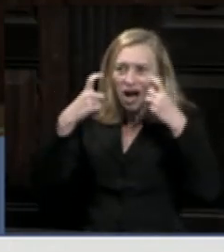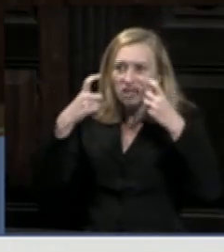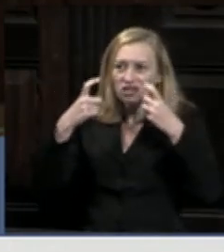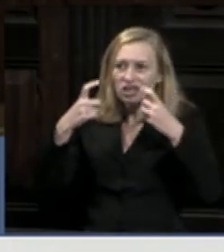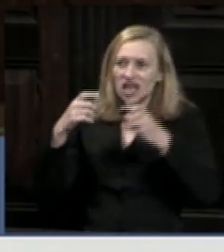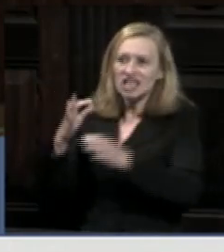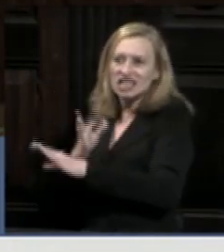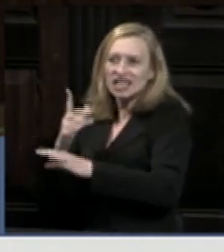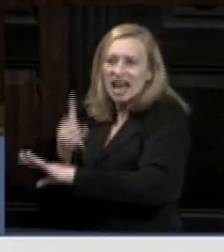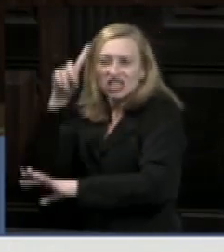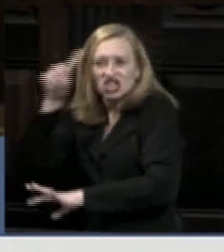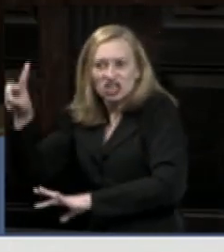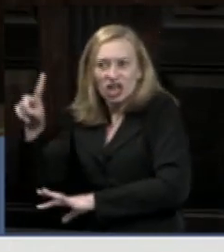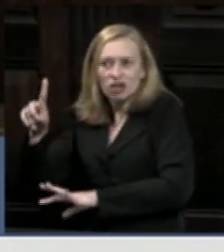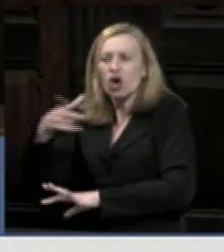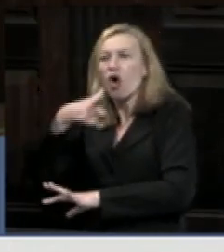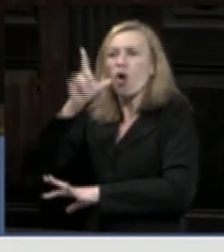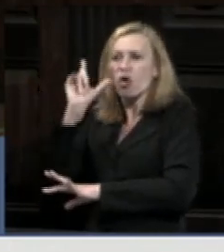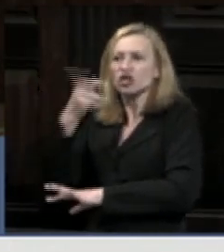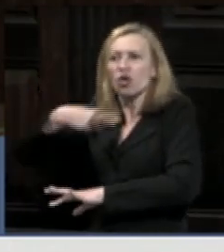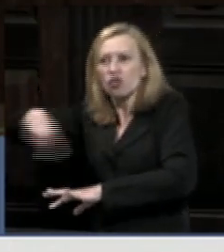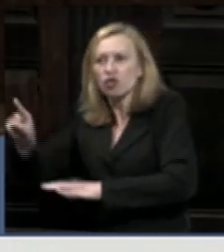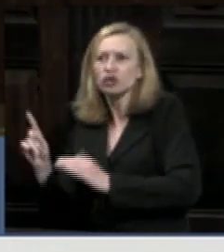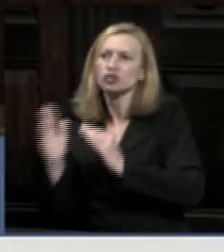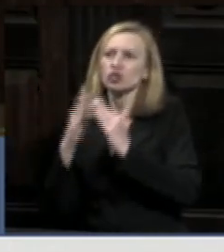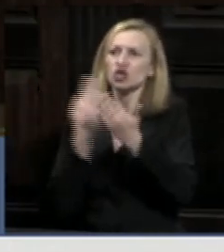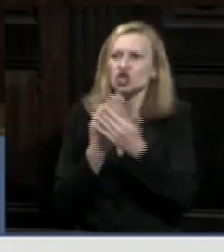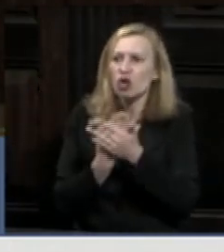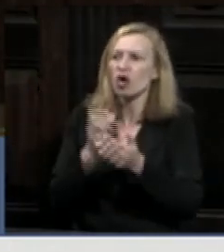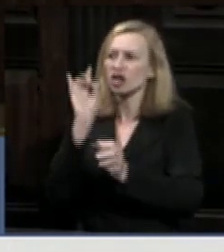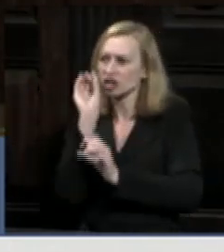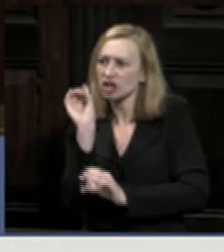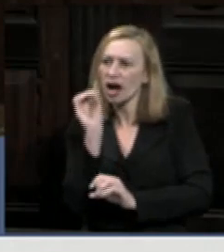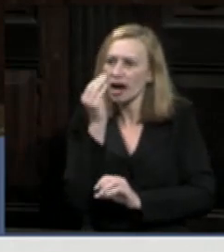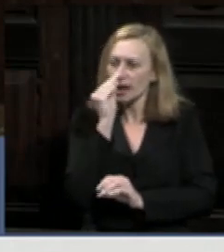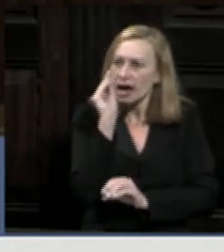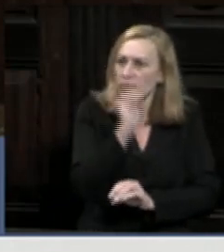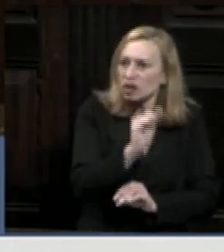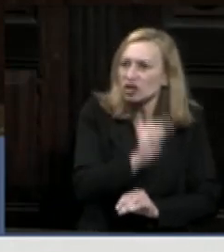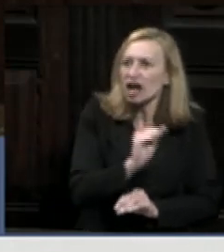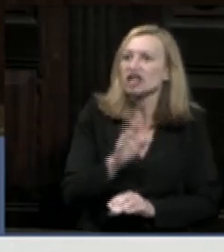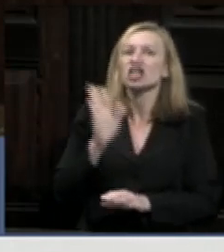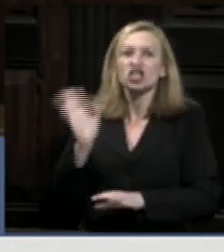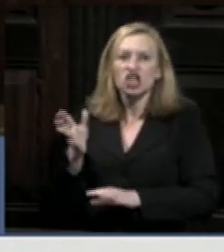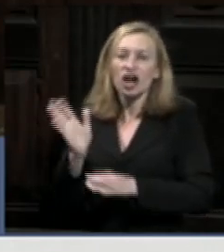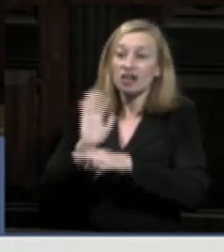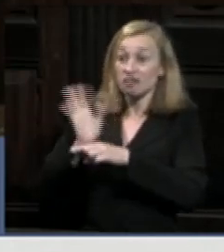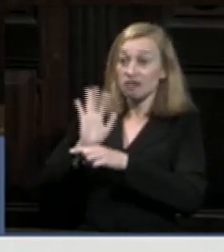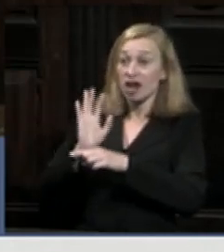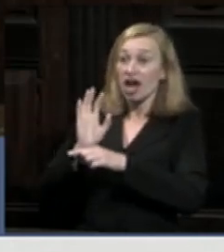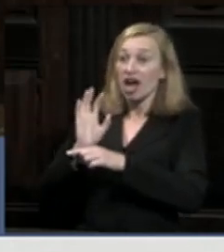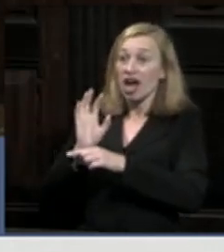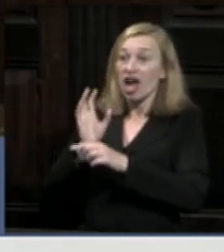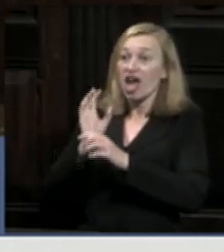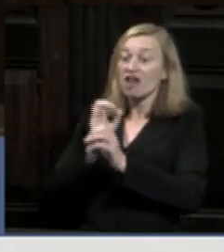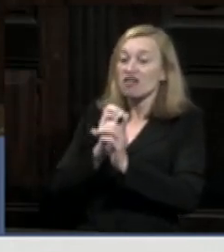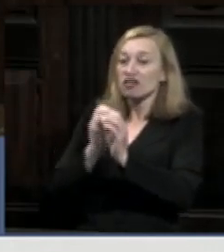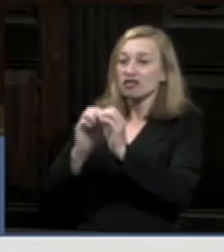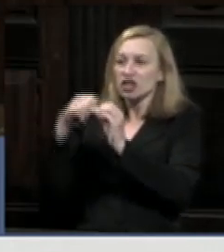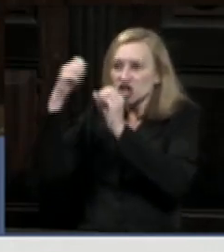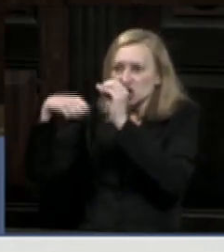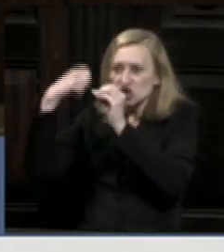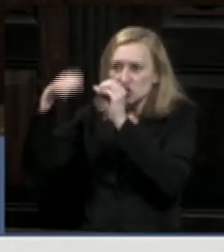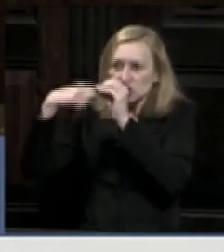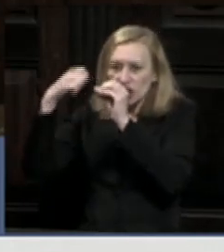de deus ontem mesmo fui uma escola abandonada já mandei o vídeo do governador tomando agora o tribunal de contas que tem uma escola